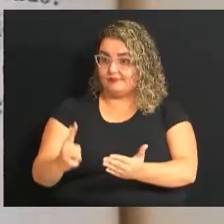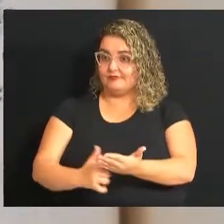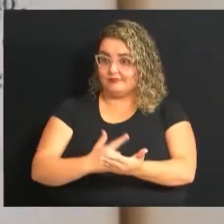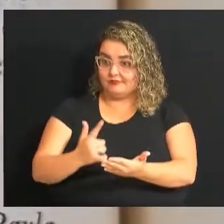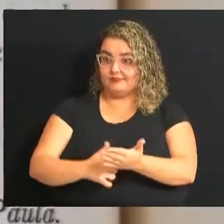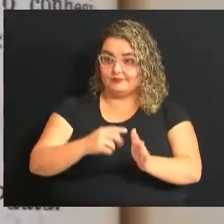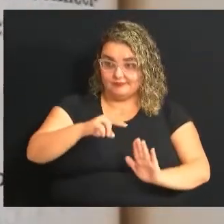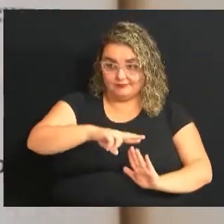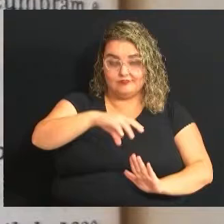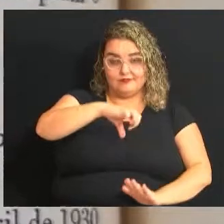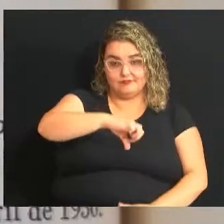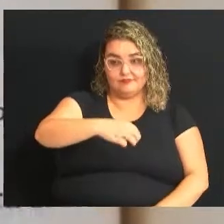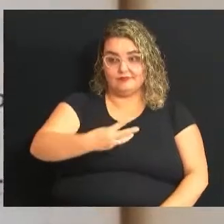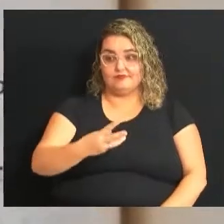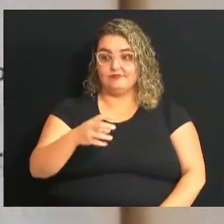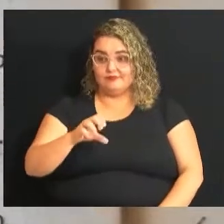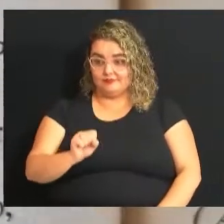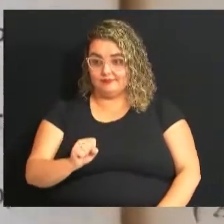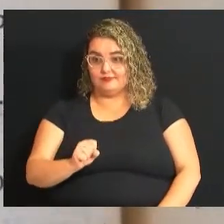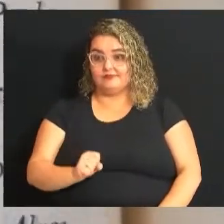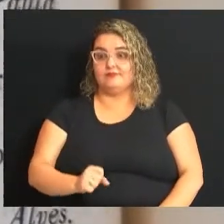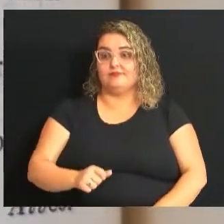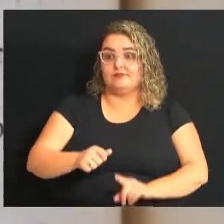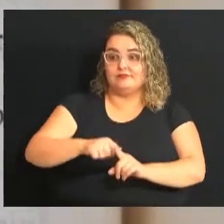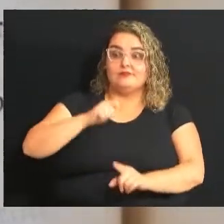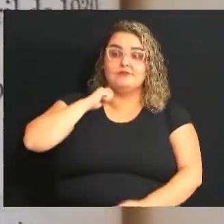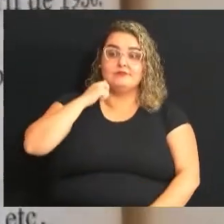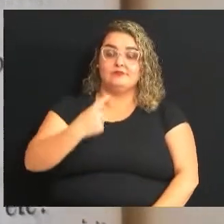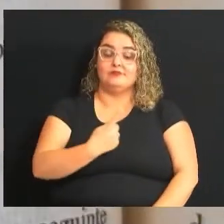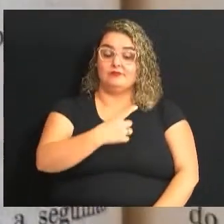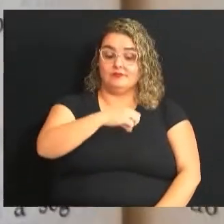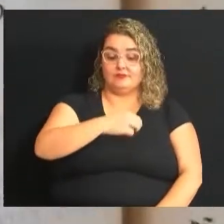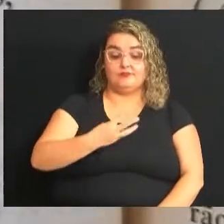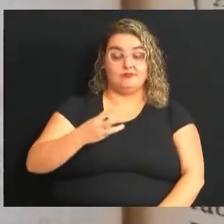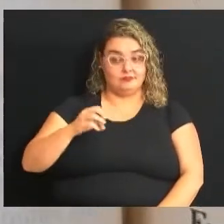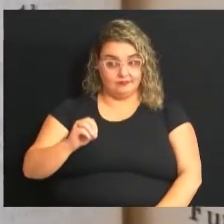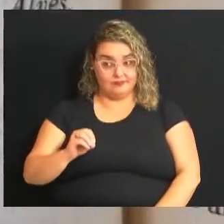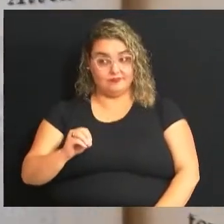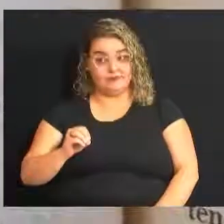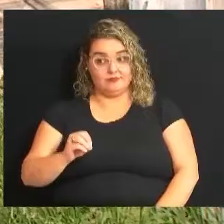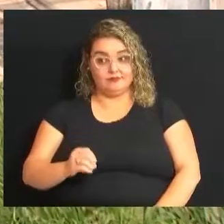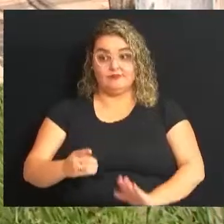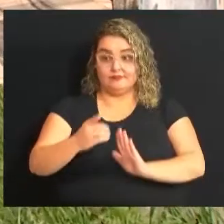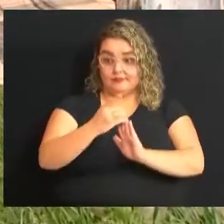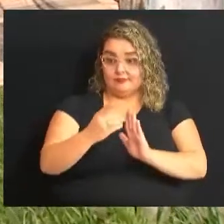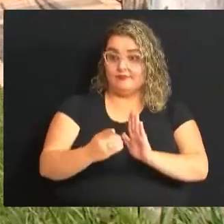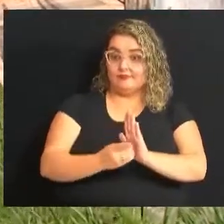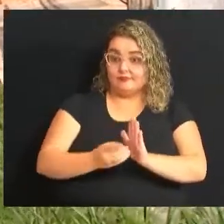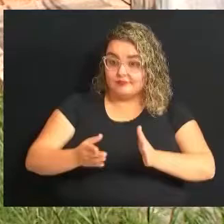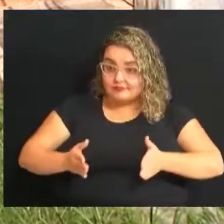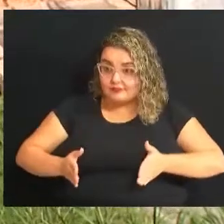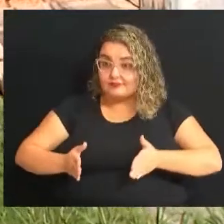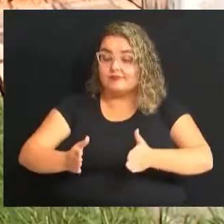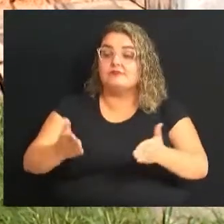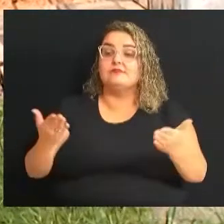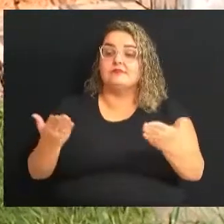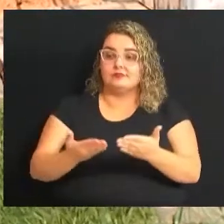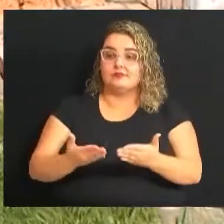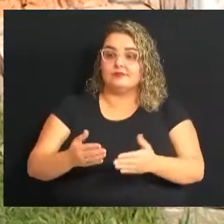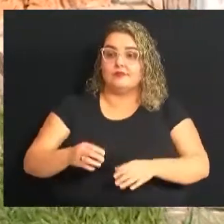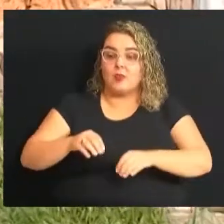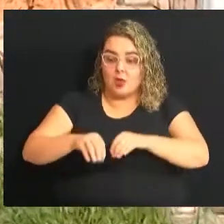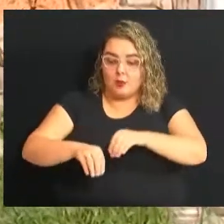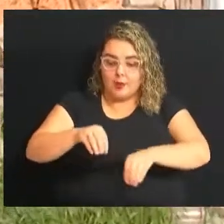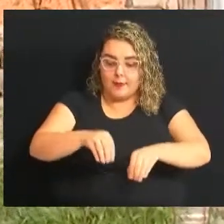Resolução 938 de abril de 1930, por meio de um decreto. A rua, que hoje é de